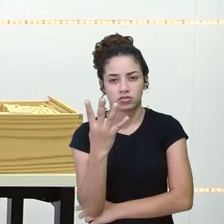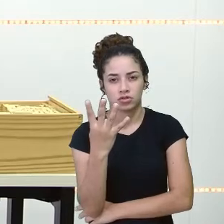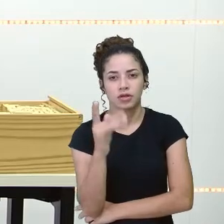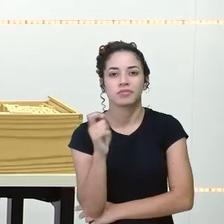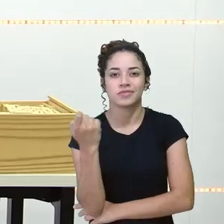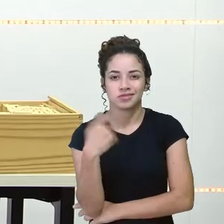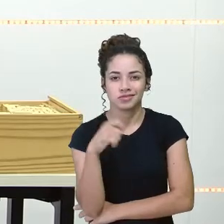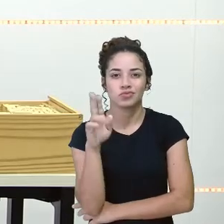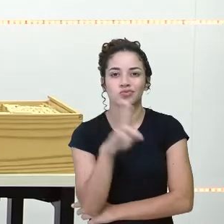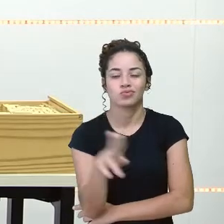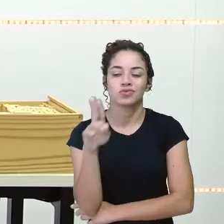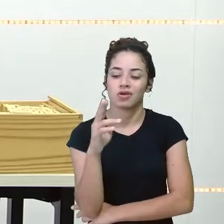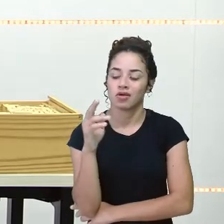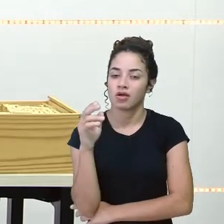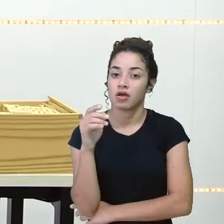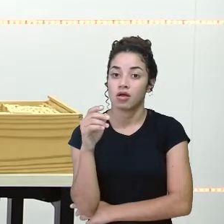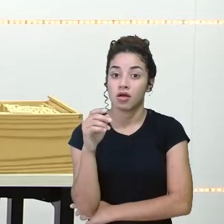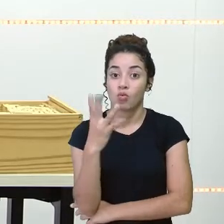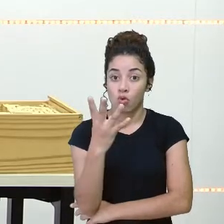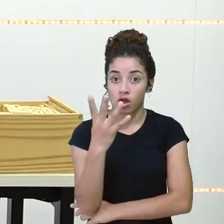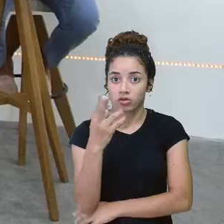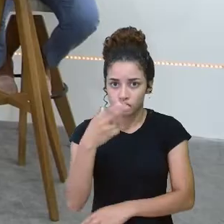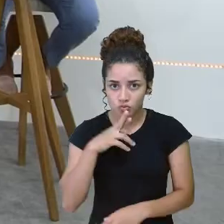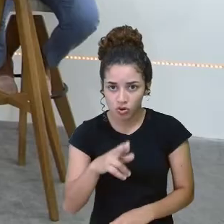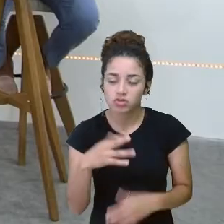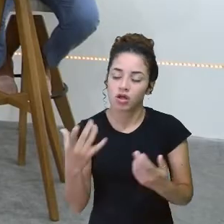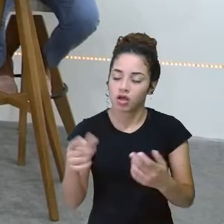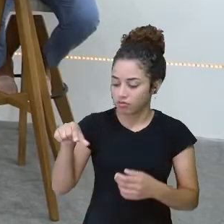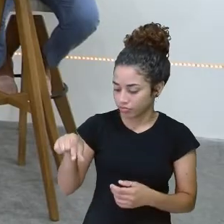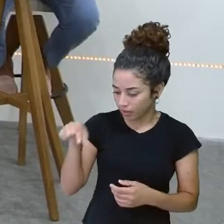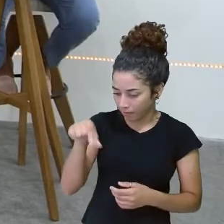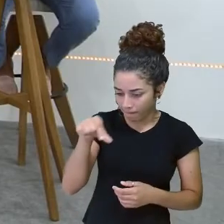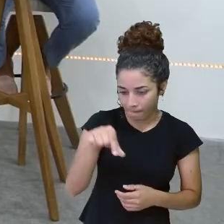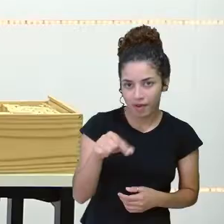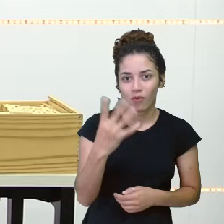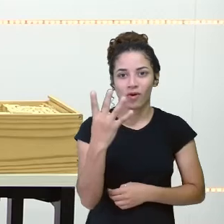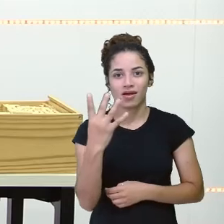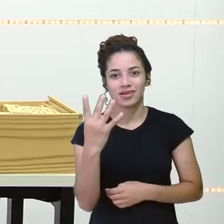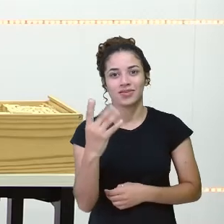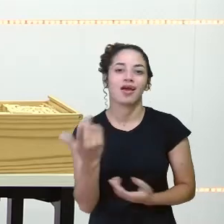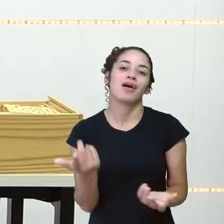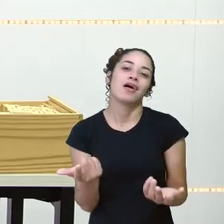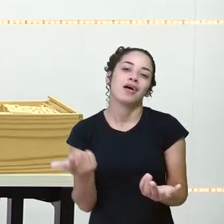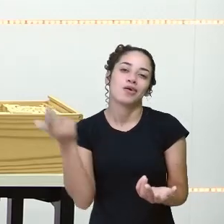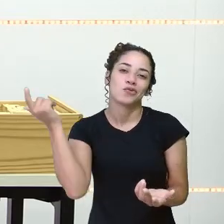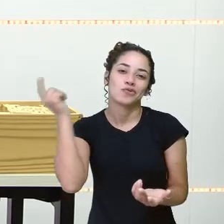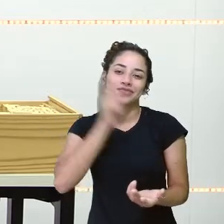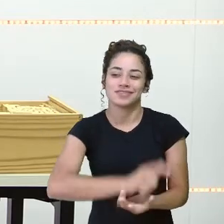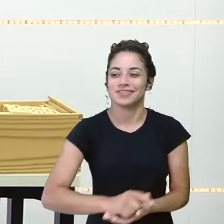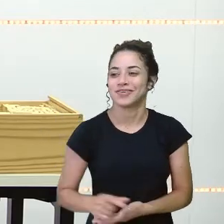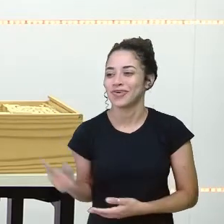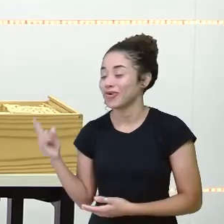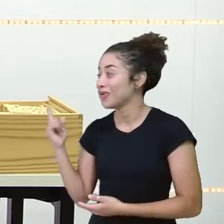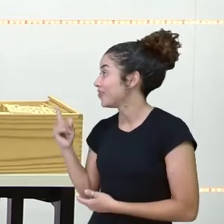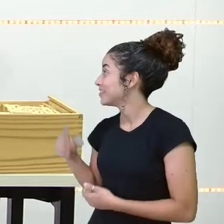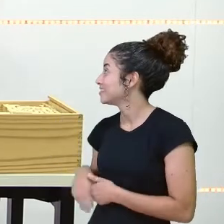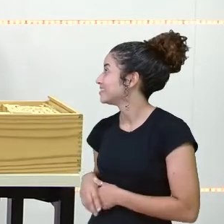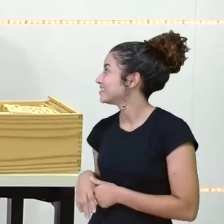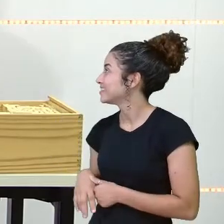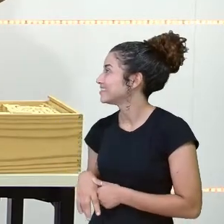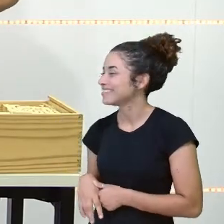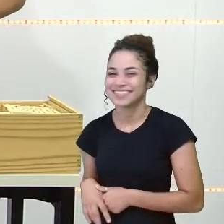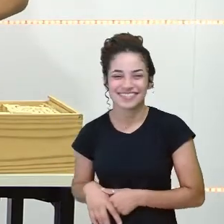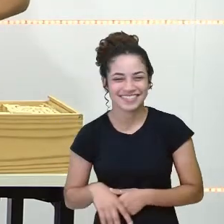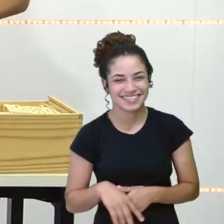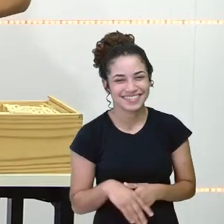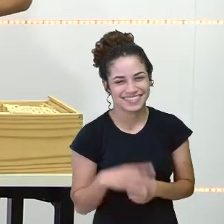1, 2, 3, 4. Muito bem, compreenderam? Salvou-se aqui, ó. Olha aí. Não caiu na casa 3,